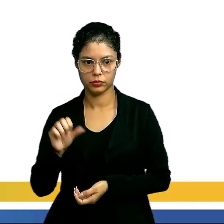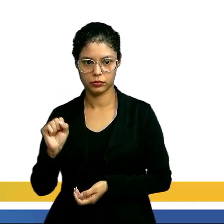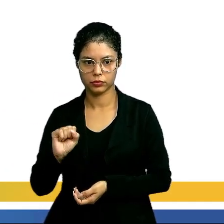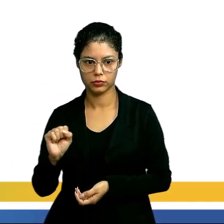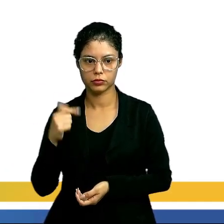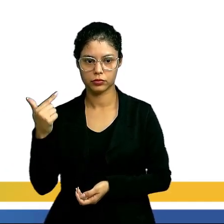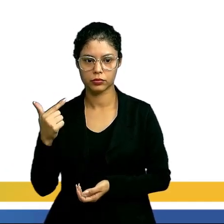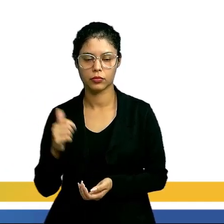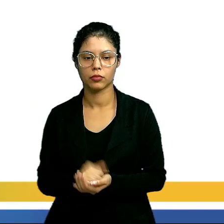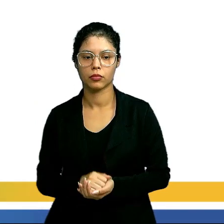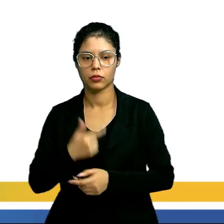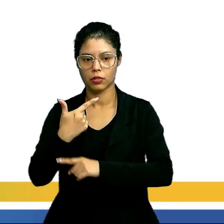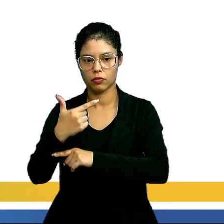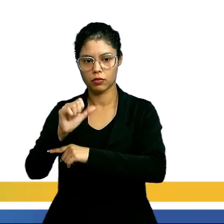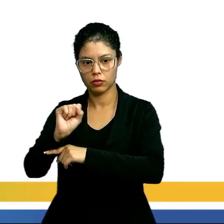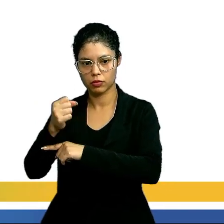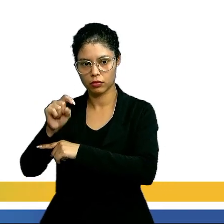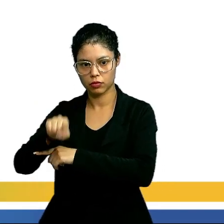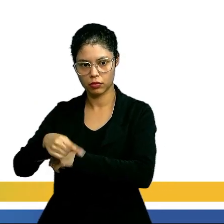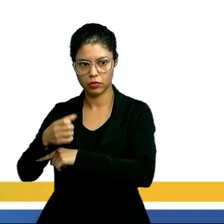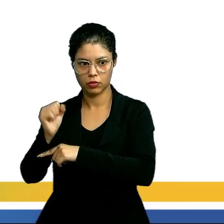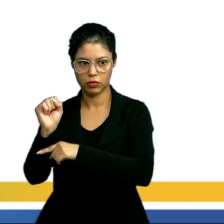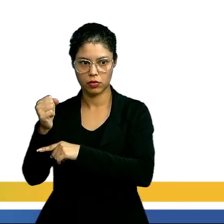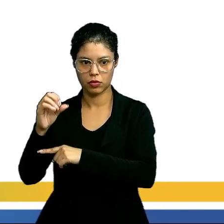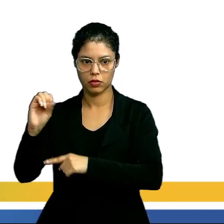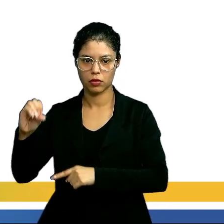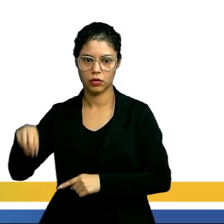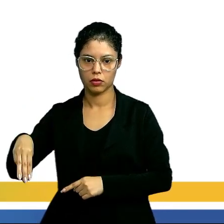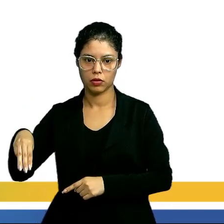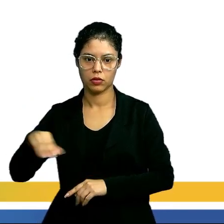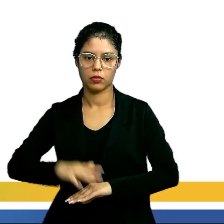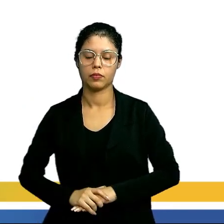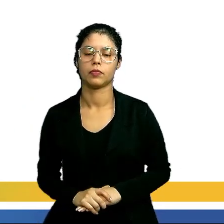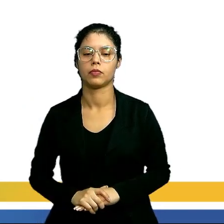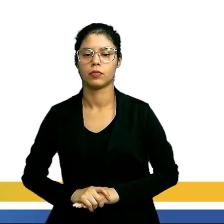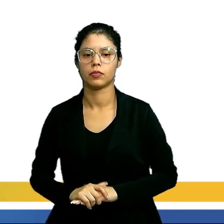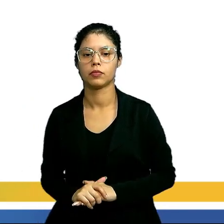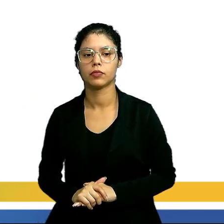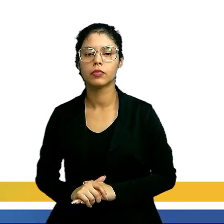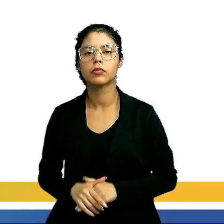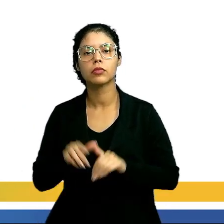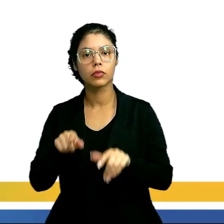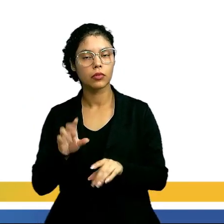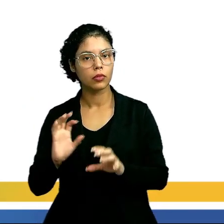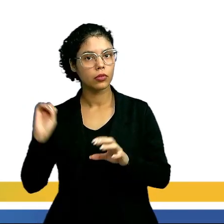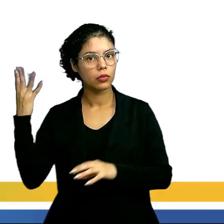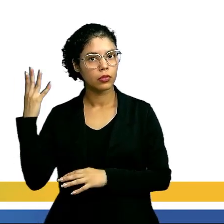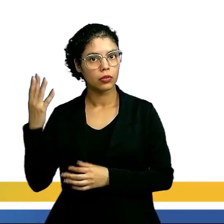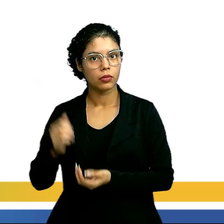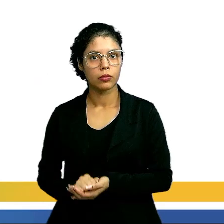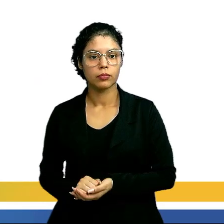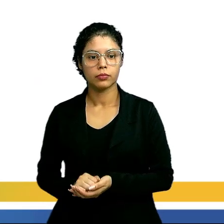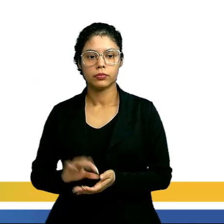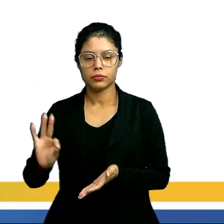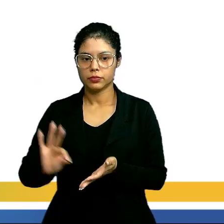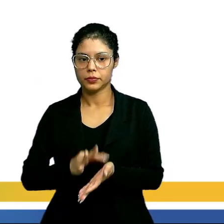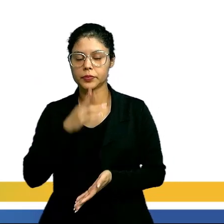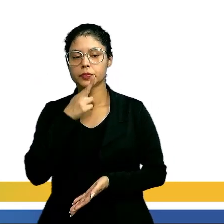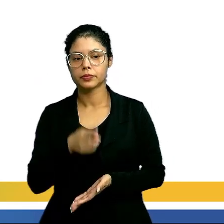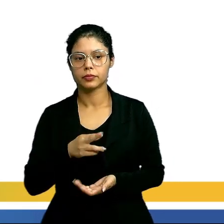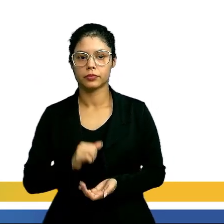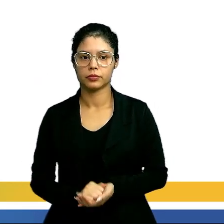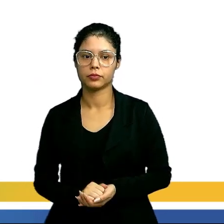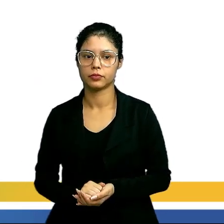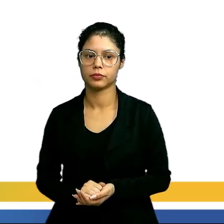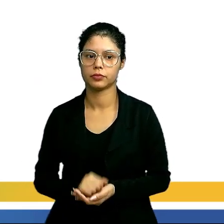ao quadrado, e a altura do toboágua, que é de 28,8 metros. Dessa forma, efetuando os cálculos,